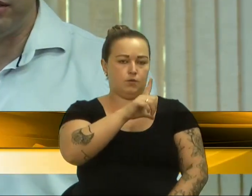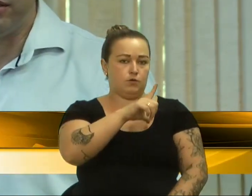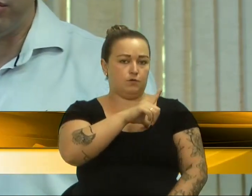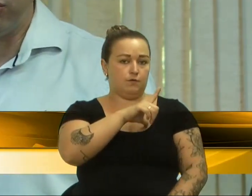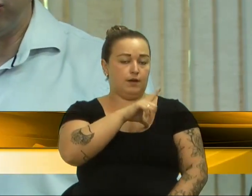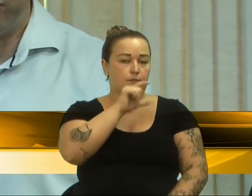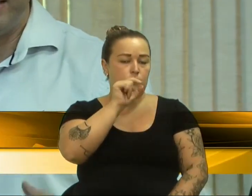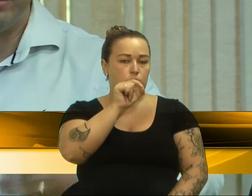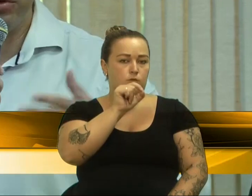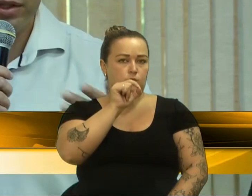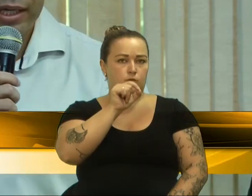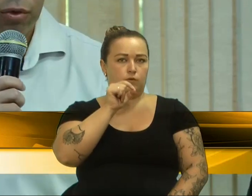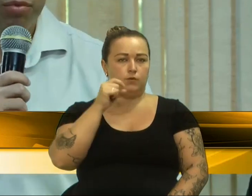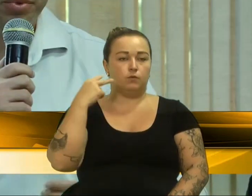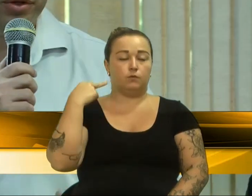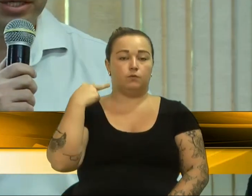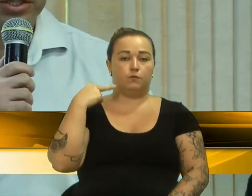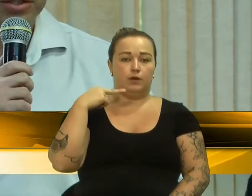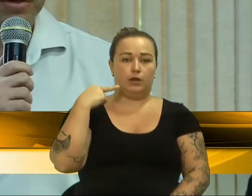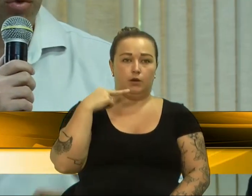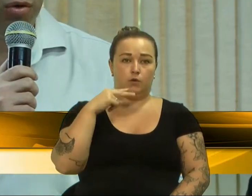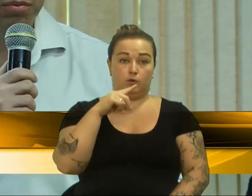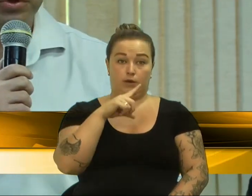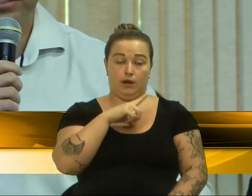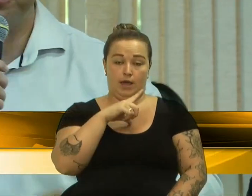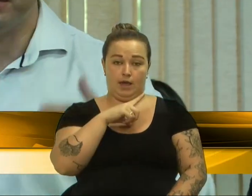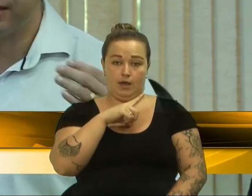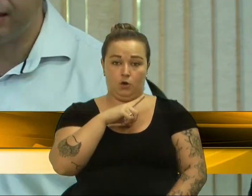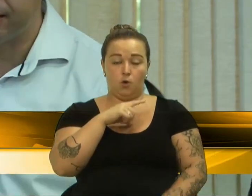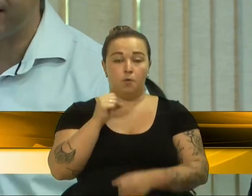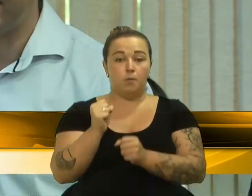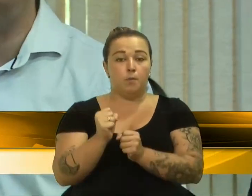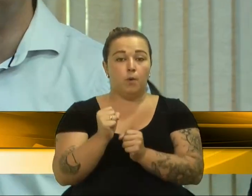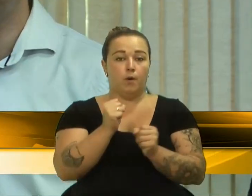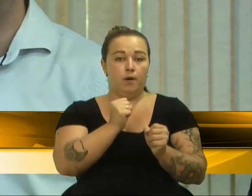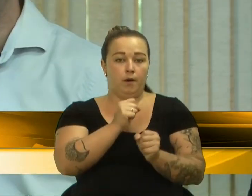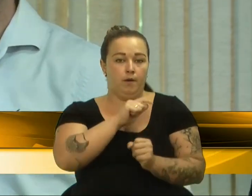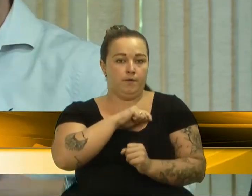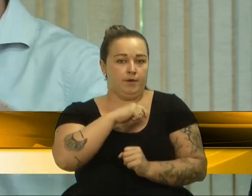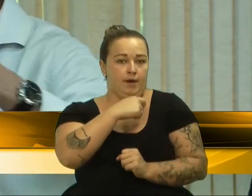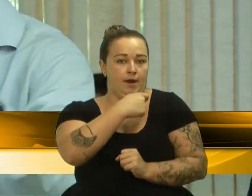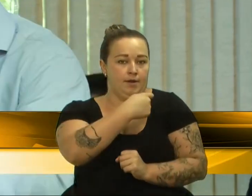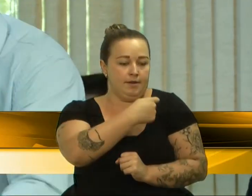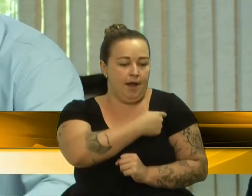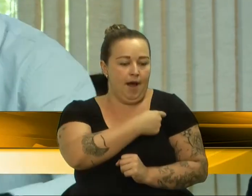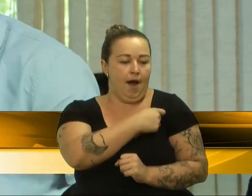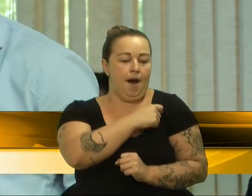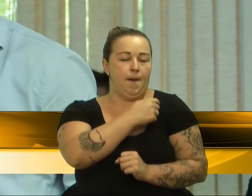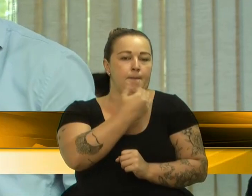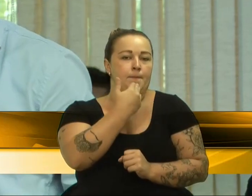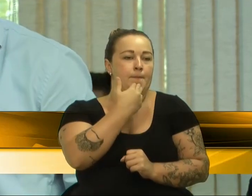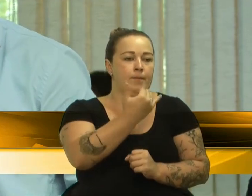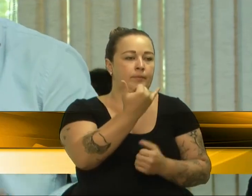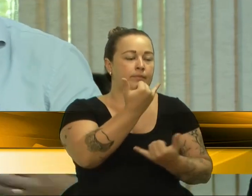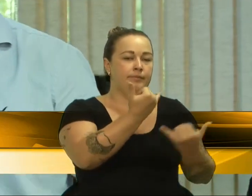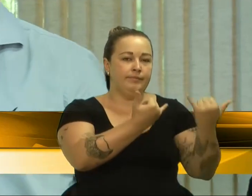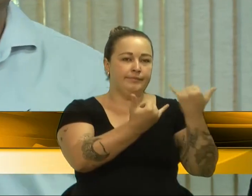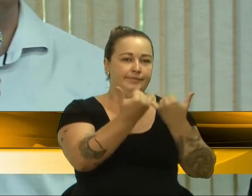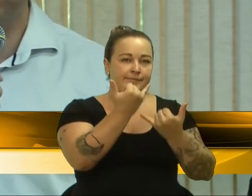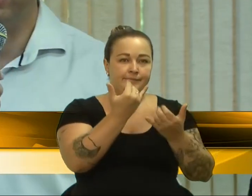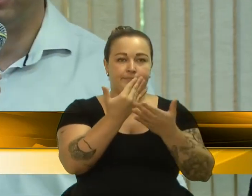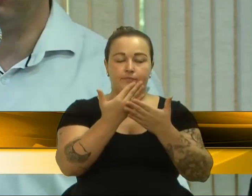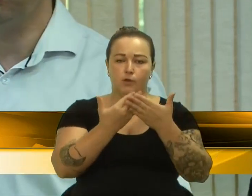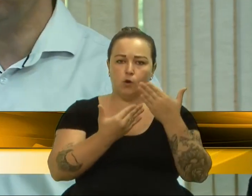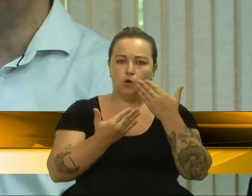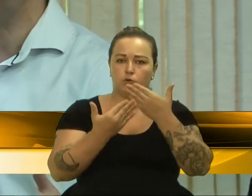que o vereador tem como prerrogativa, como poder fiscalizar, como poder fazer pedido de informações, tudo